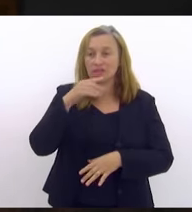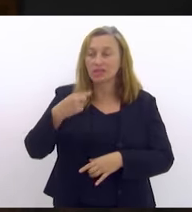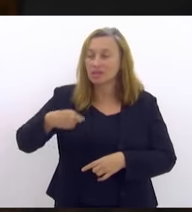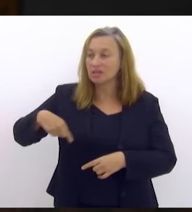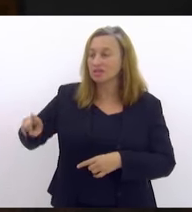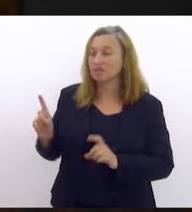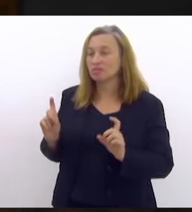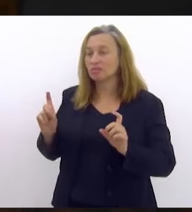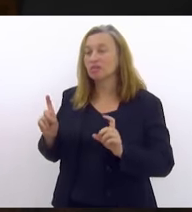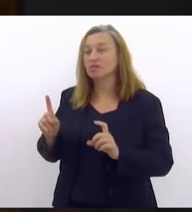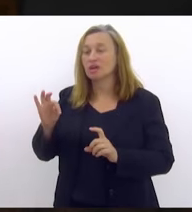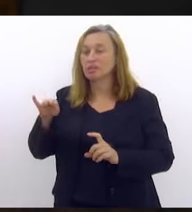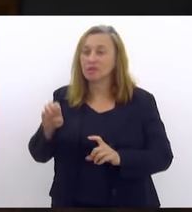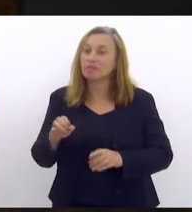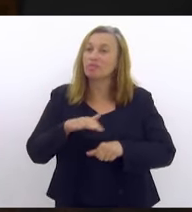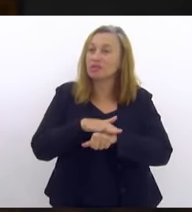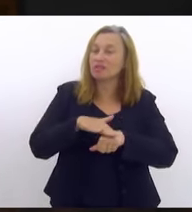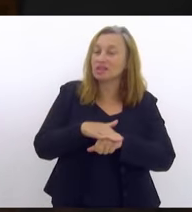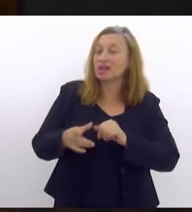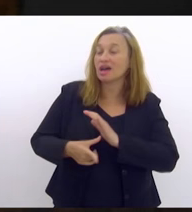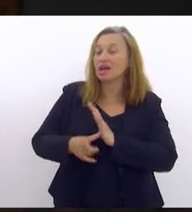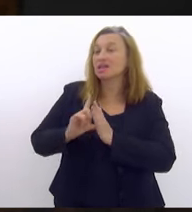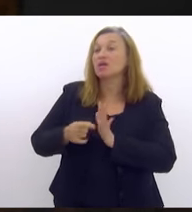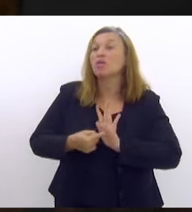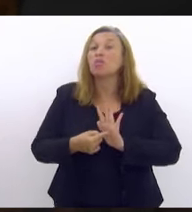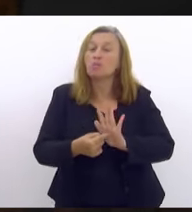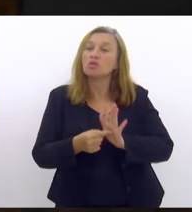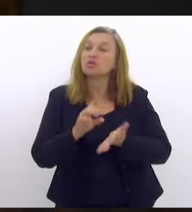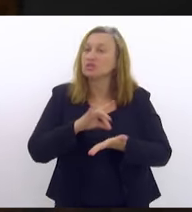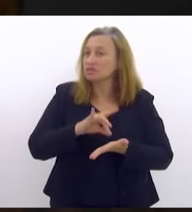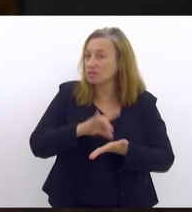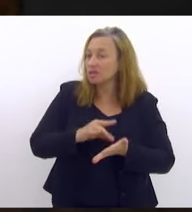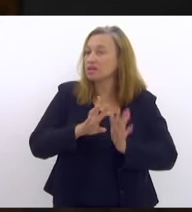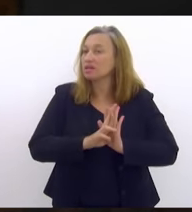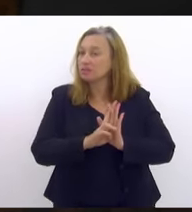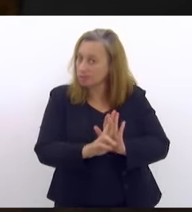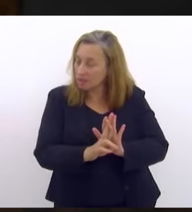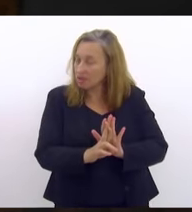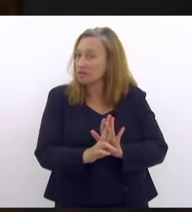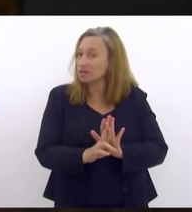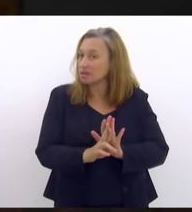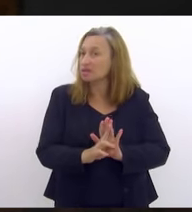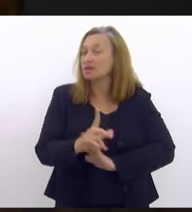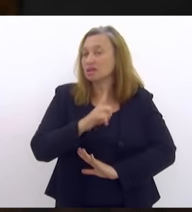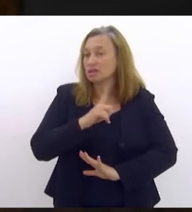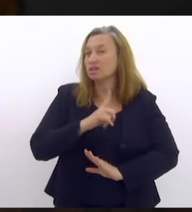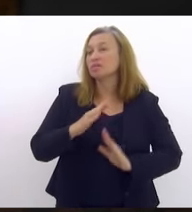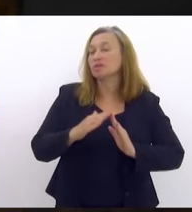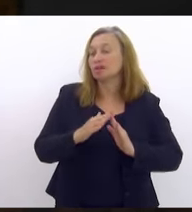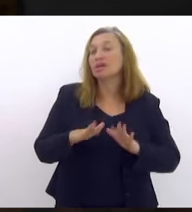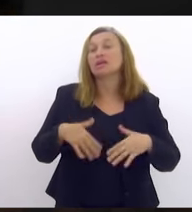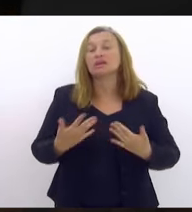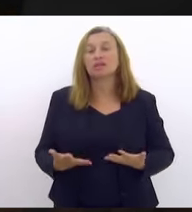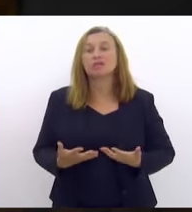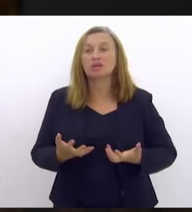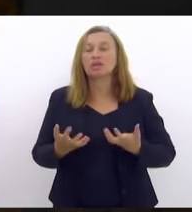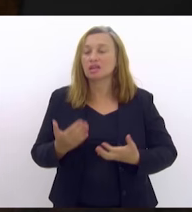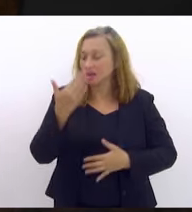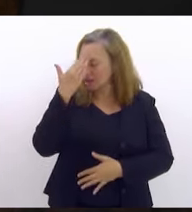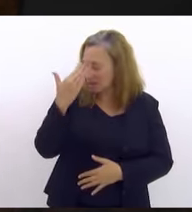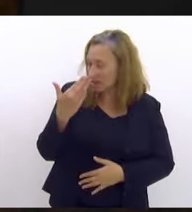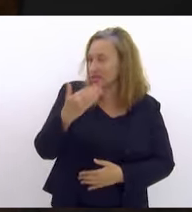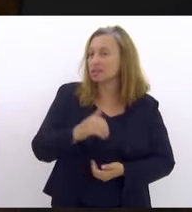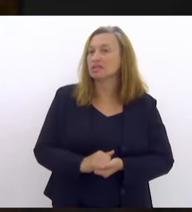gabinete para a gente conversar antes, né? Isso mostra, de verdade, a representatividade que nós temos na casa. Então, eu queria muito